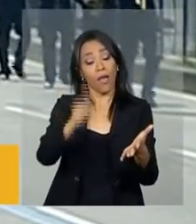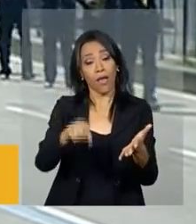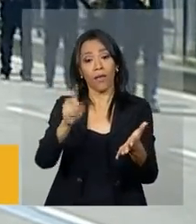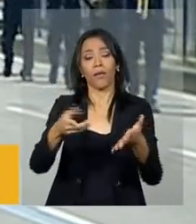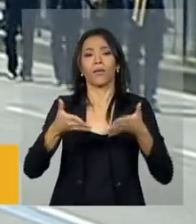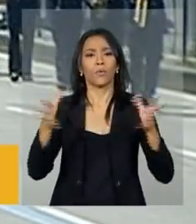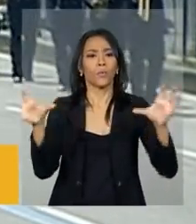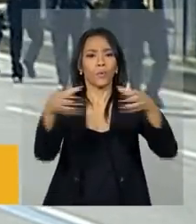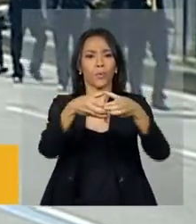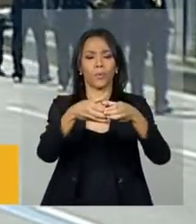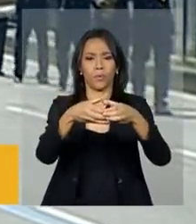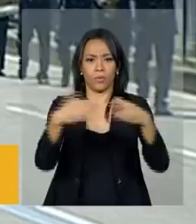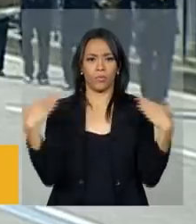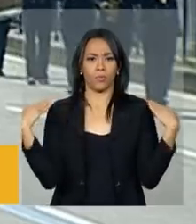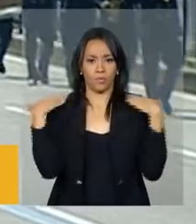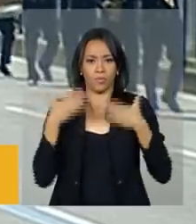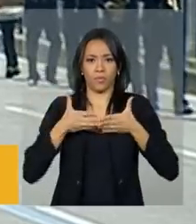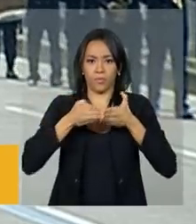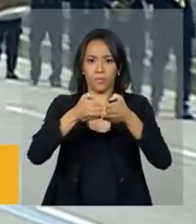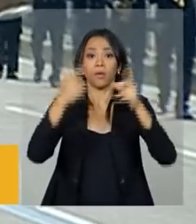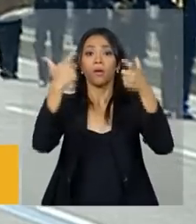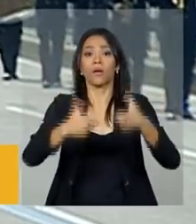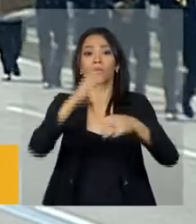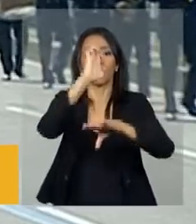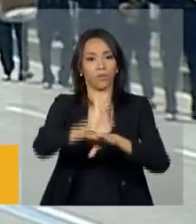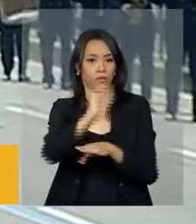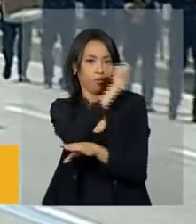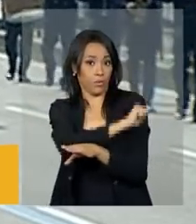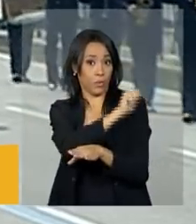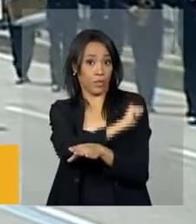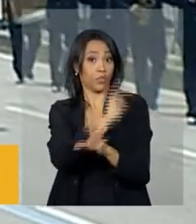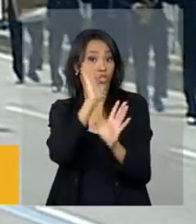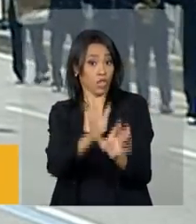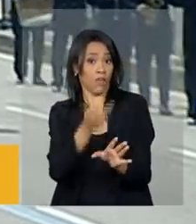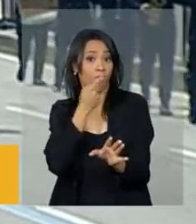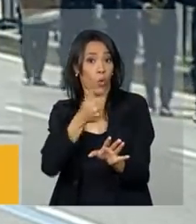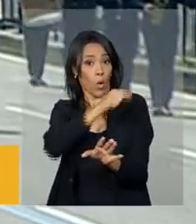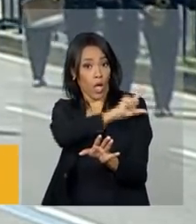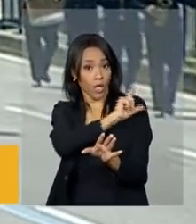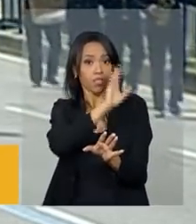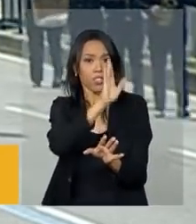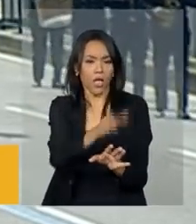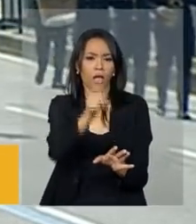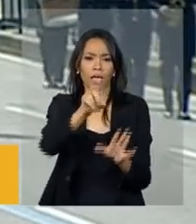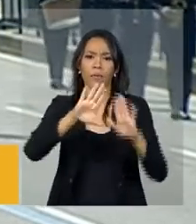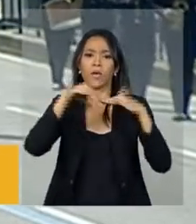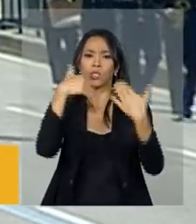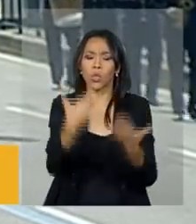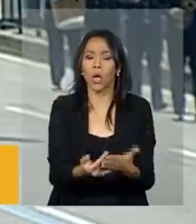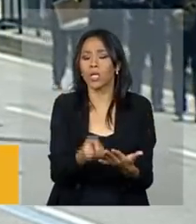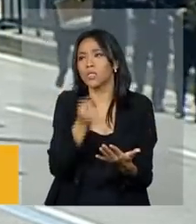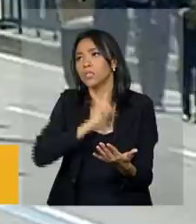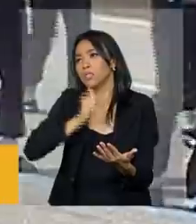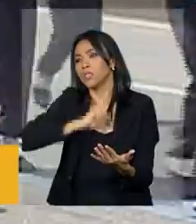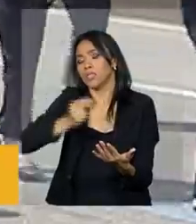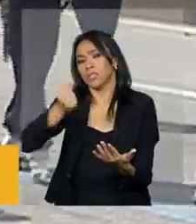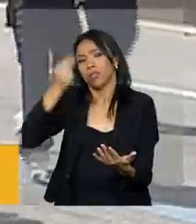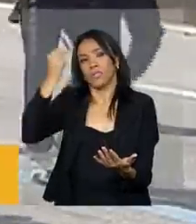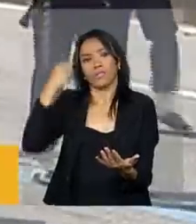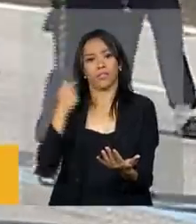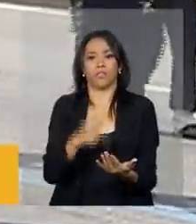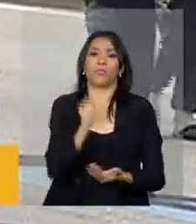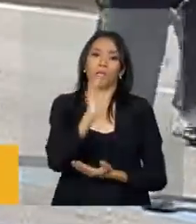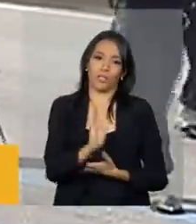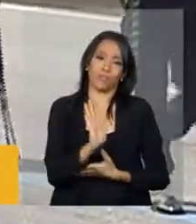com um grupamento no Rio de Janeiro, né? A Escola Naval, como já foi dita, que é a instituição de ensino superior mais antiga do país. É, o senhor comentou na